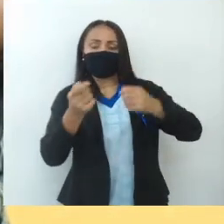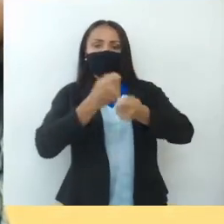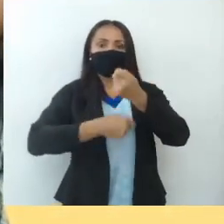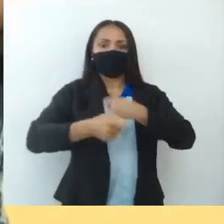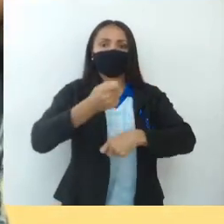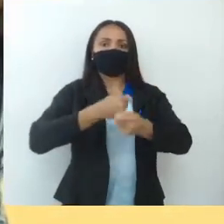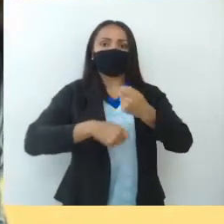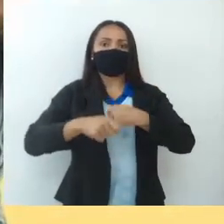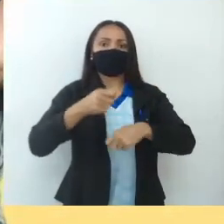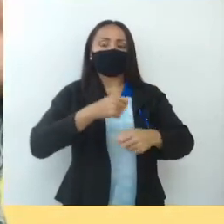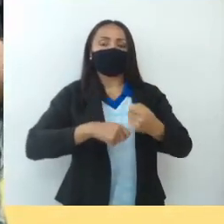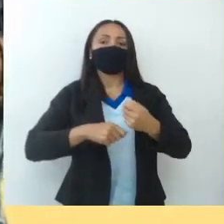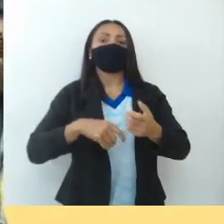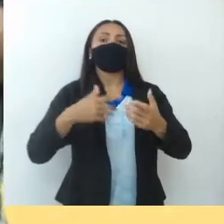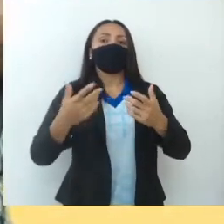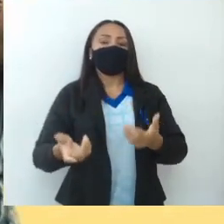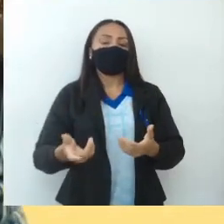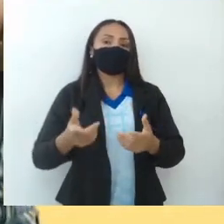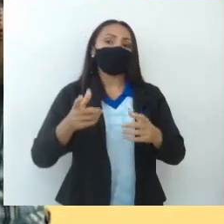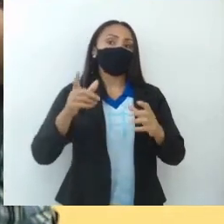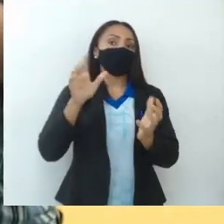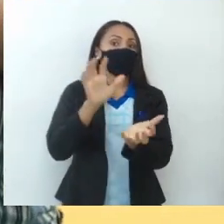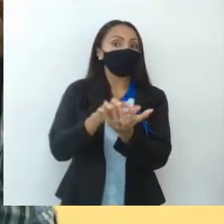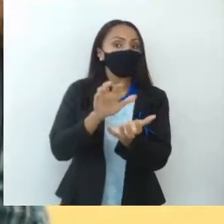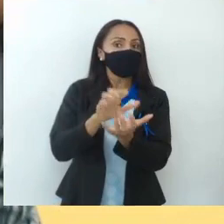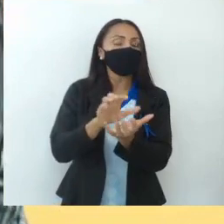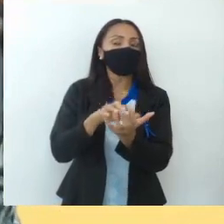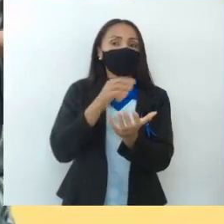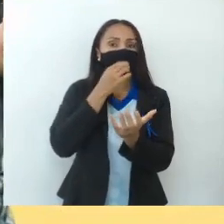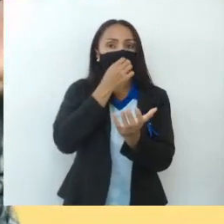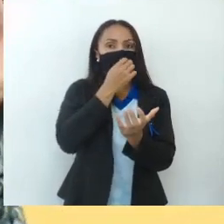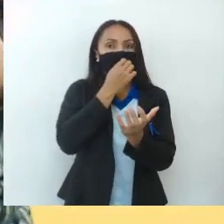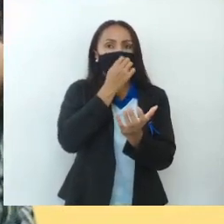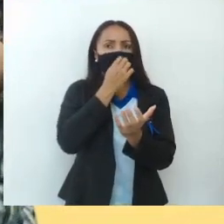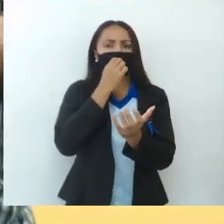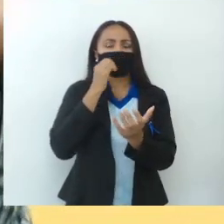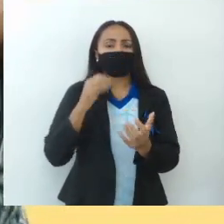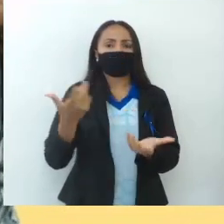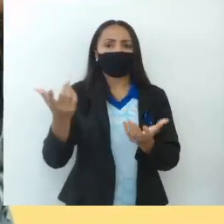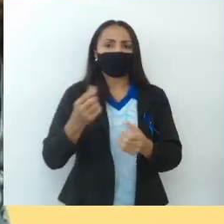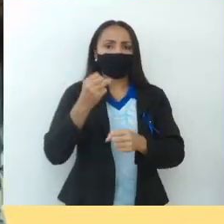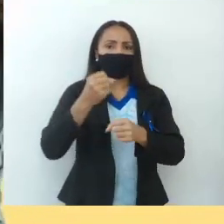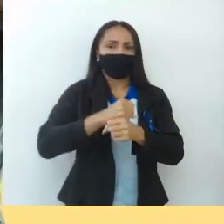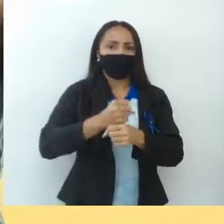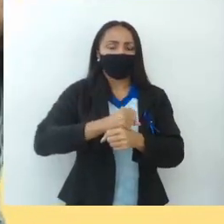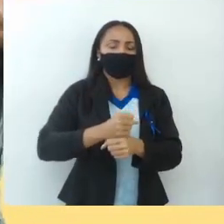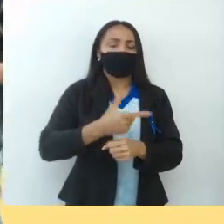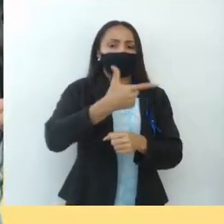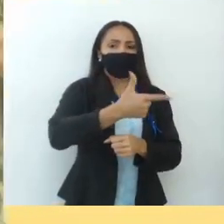invadida pelos holandeses. Passaram aqui 24 anos, né? De